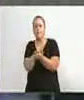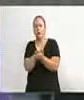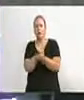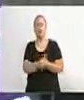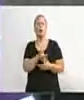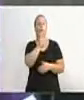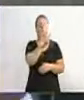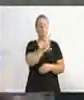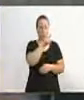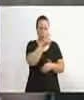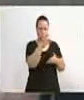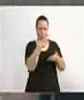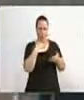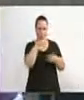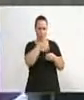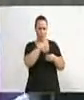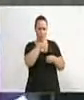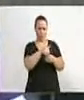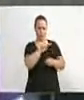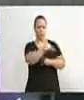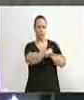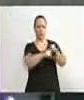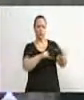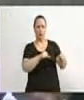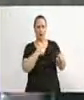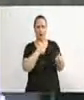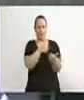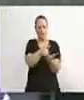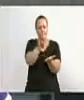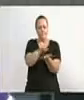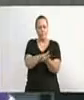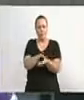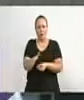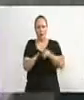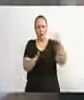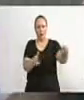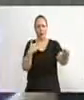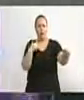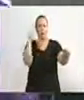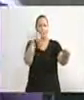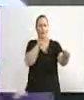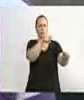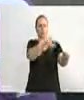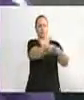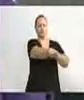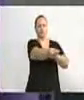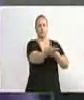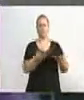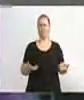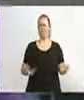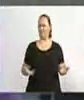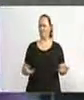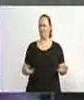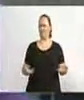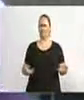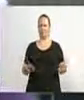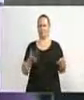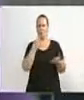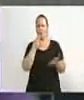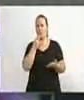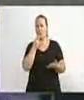as multas que ele cometeu no trânsito, né, os pontos da carteira dele, para receber o voto dele. Falei para o cidadão que ele ficasse à